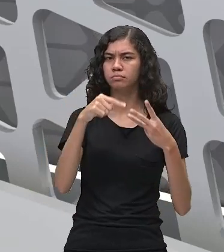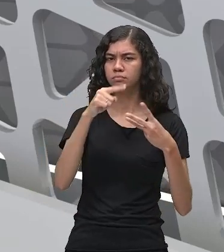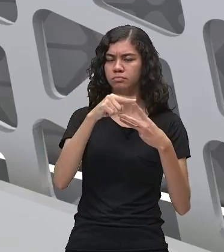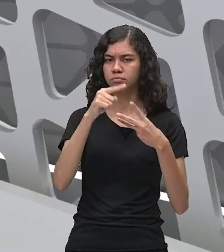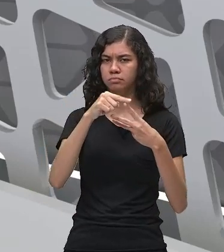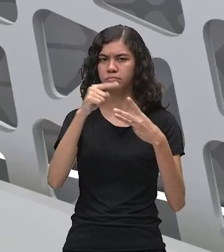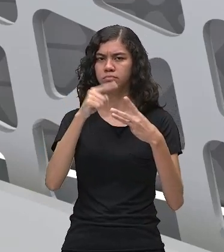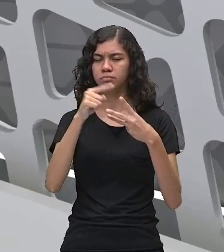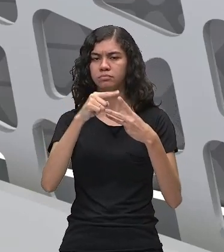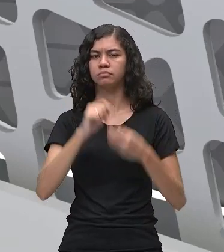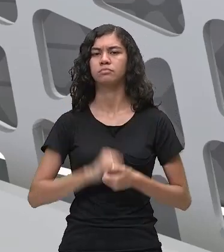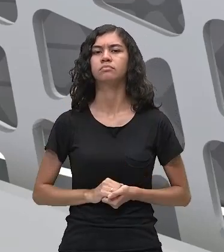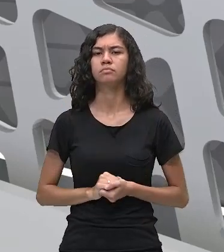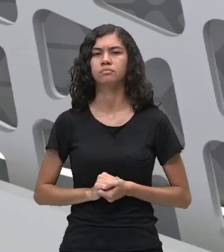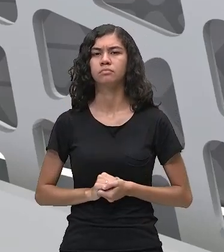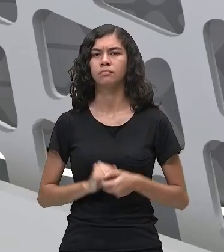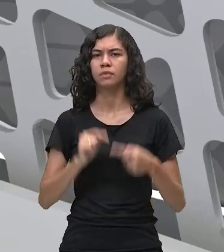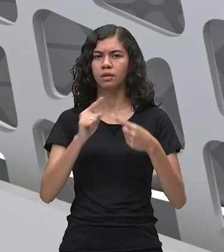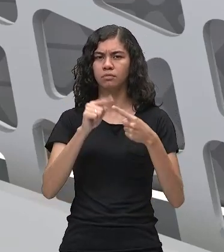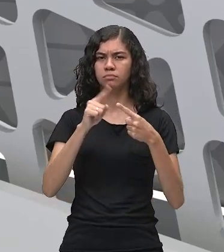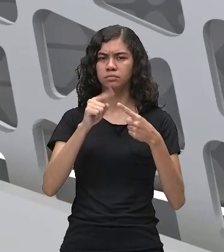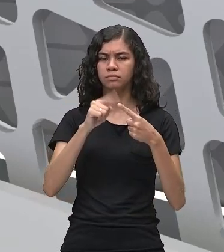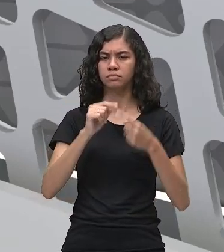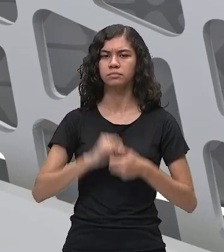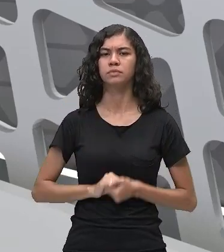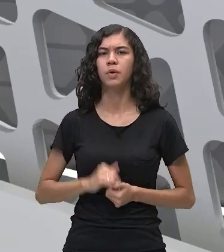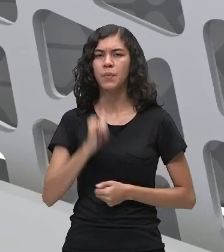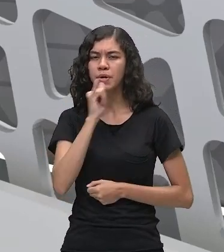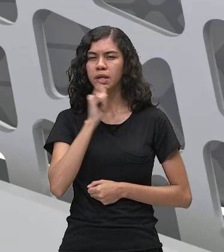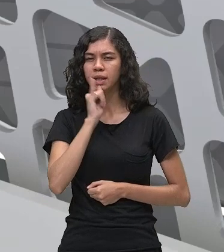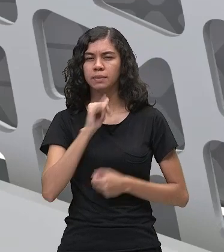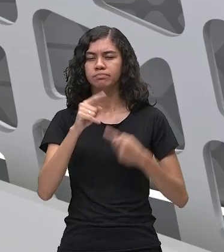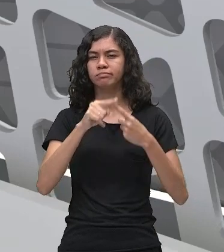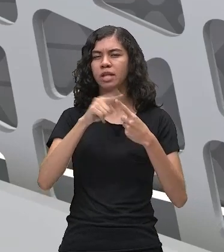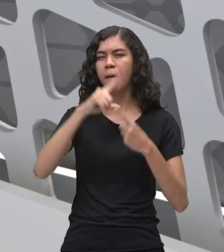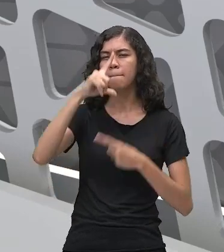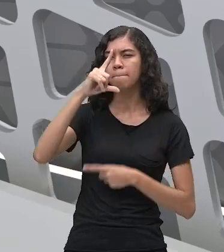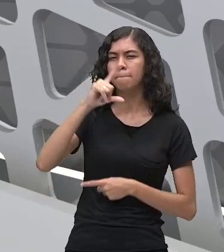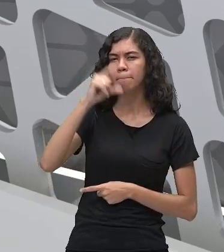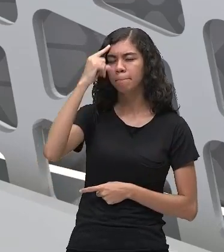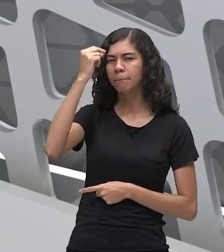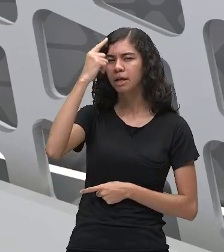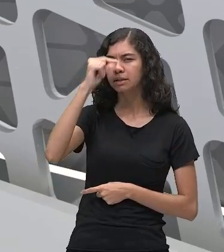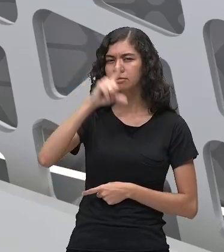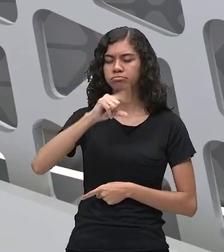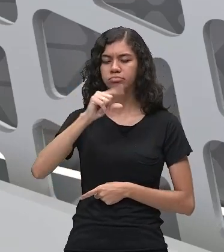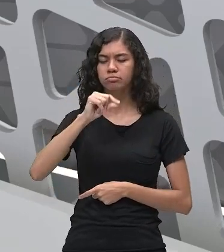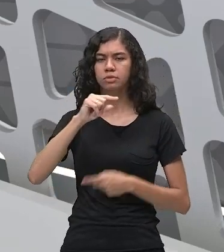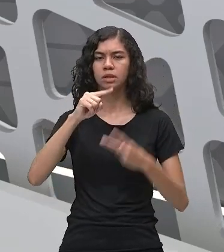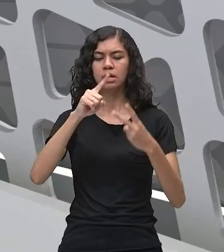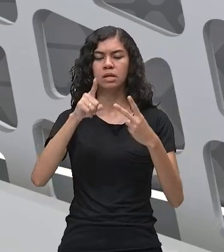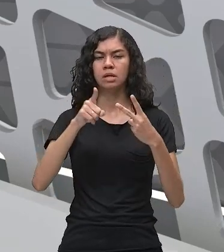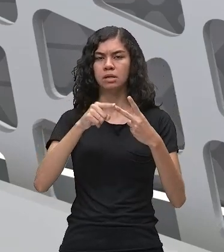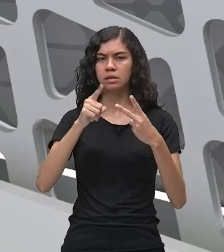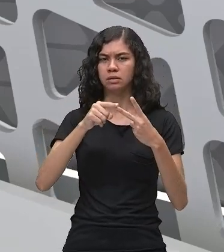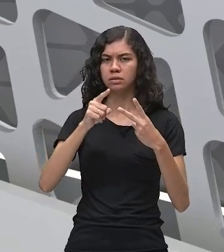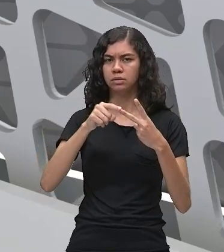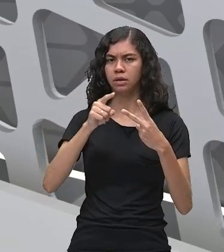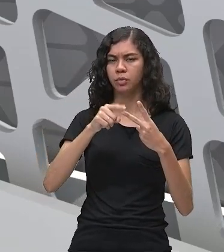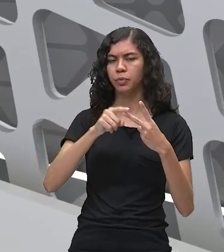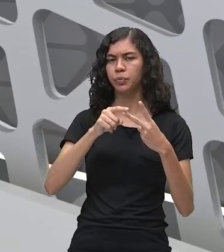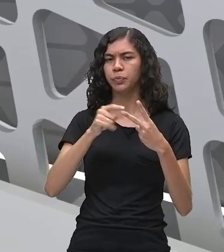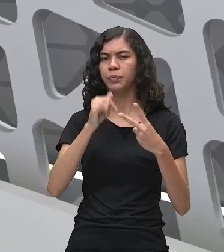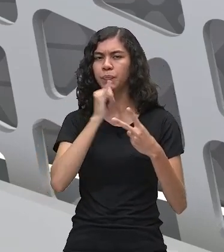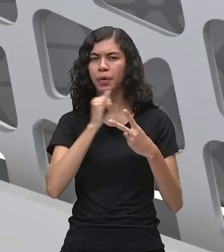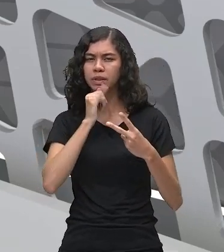Interpotente, quando a potência fica bem no meio, no caso a pinça. Interresistente, quando a força resistente fica no meio,